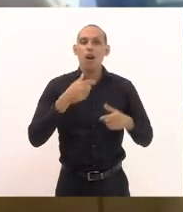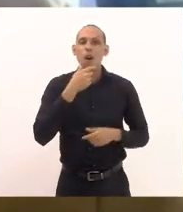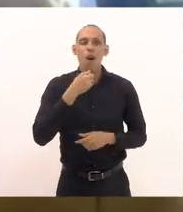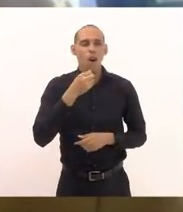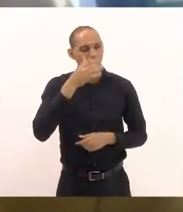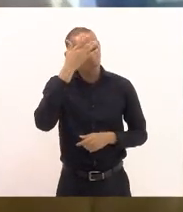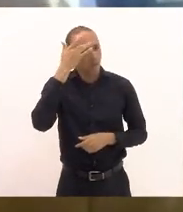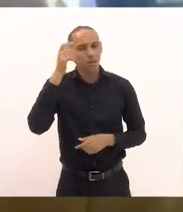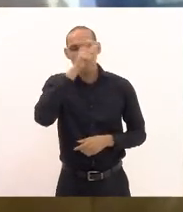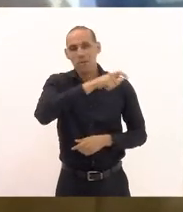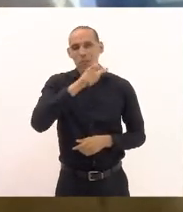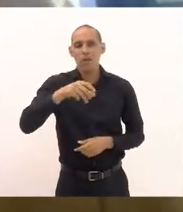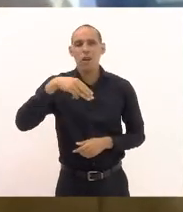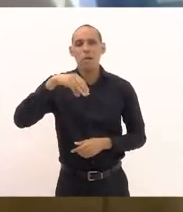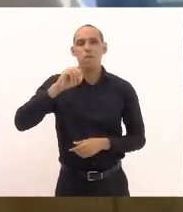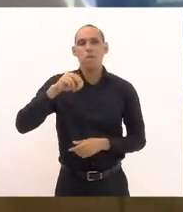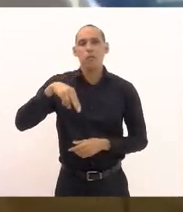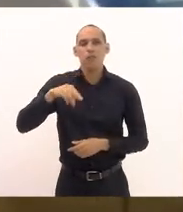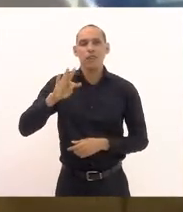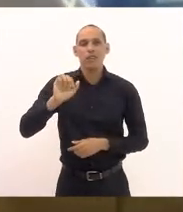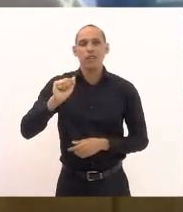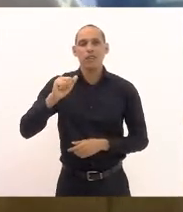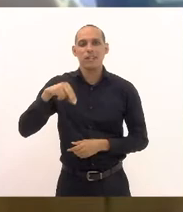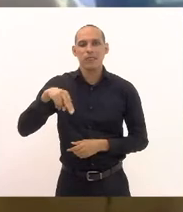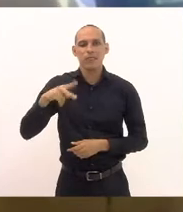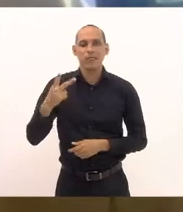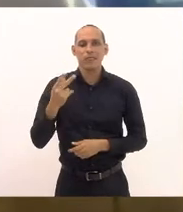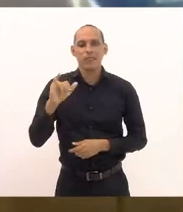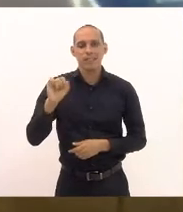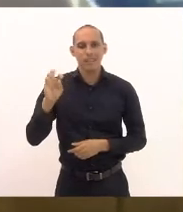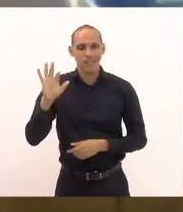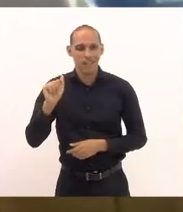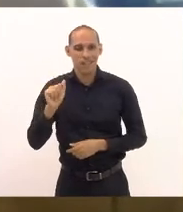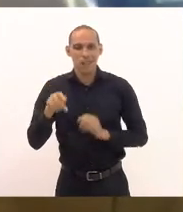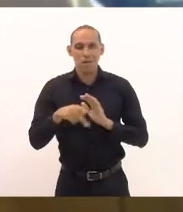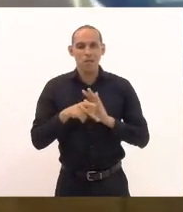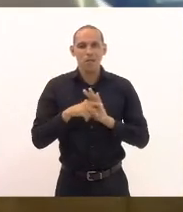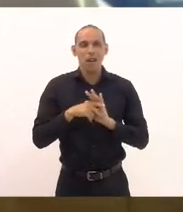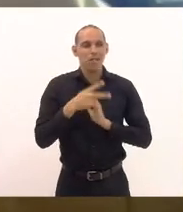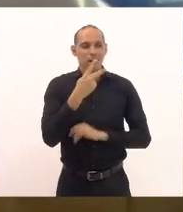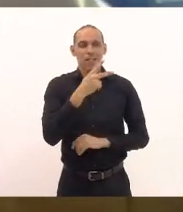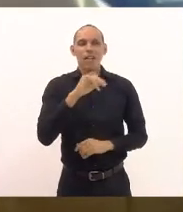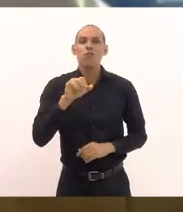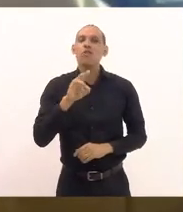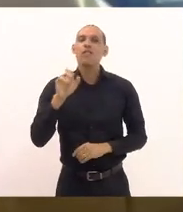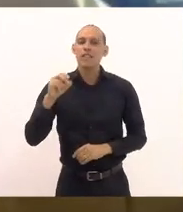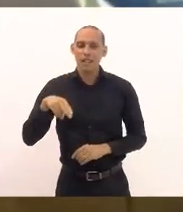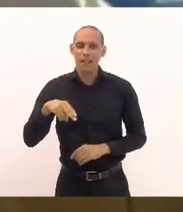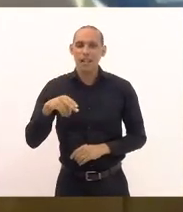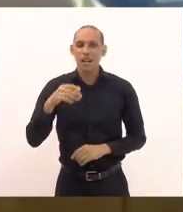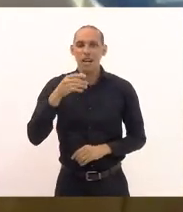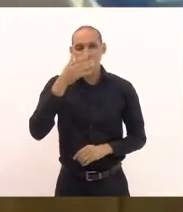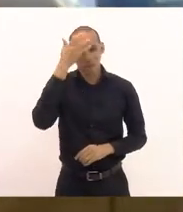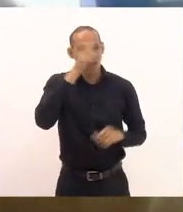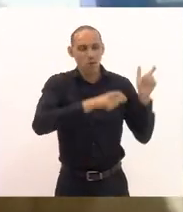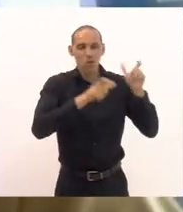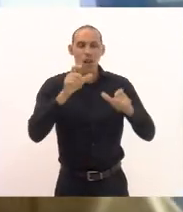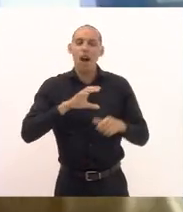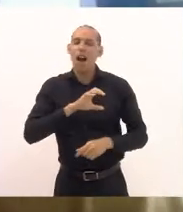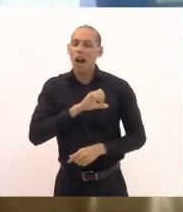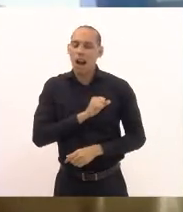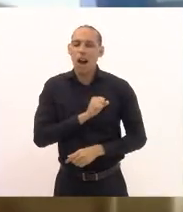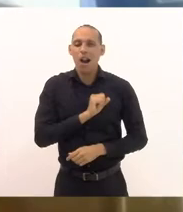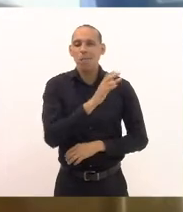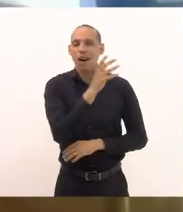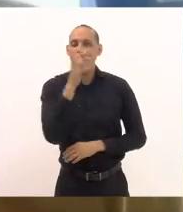Petrópolis. Eu agradeço aqui o Julián, a toda a equipe, os amantes da natureza, os ecologistas,